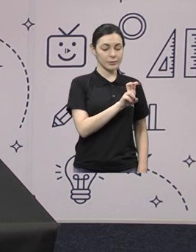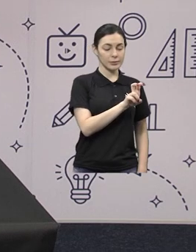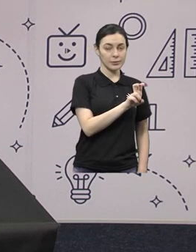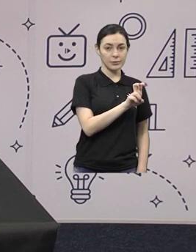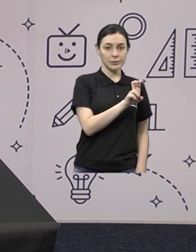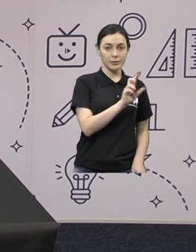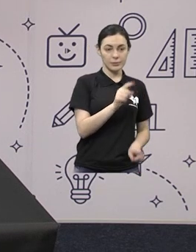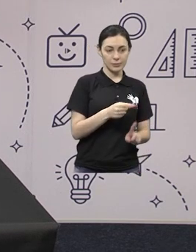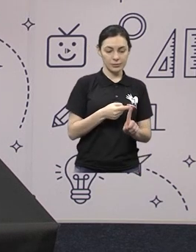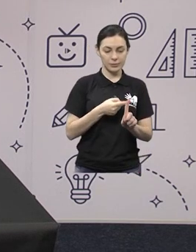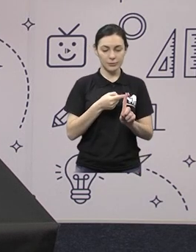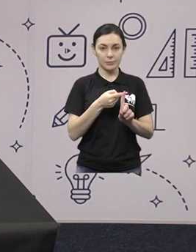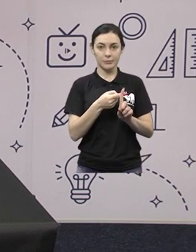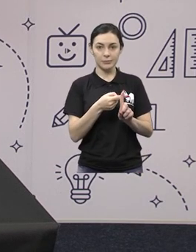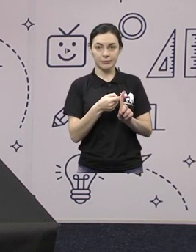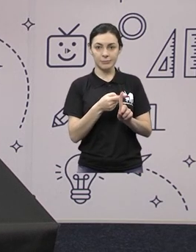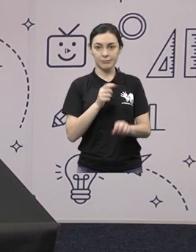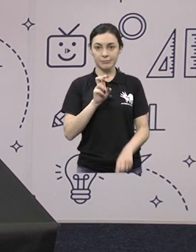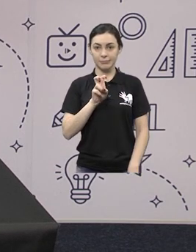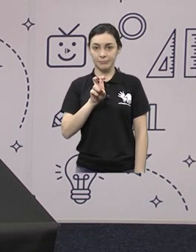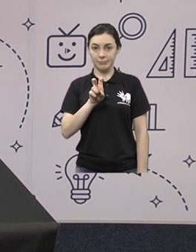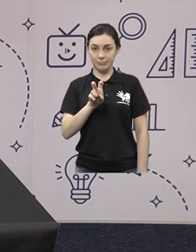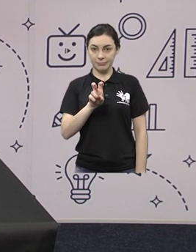5 mais